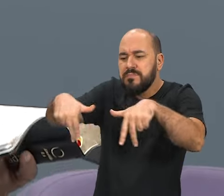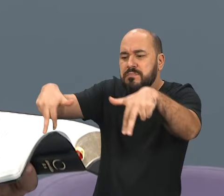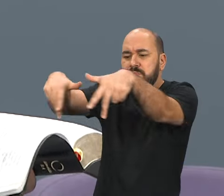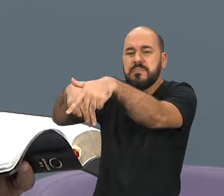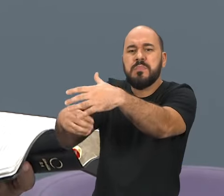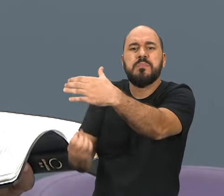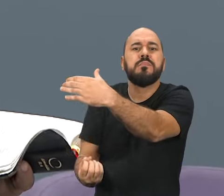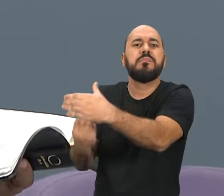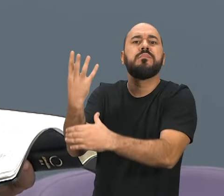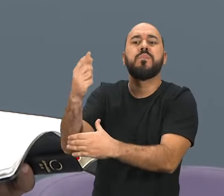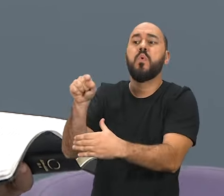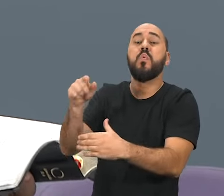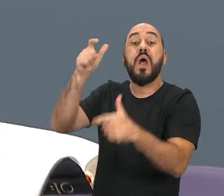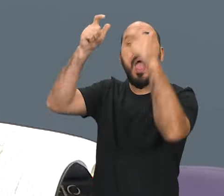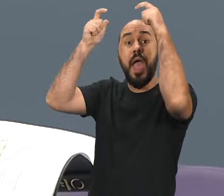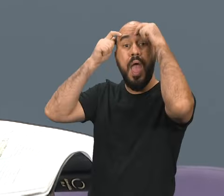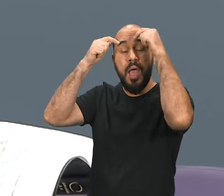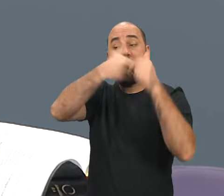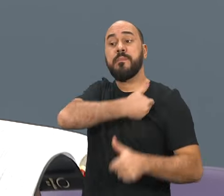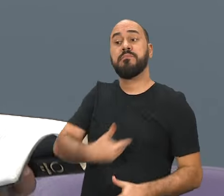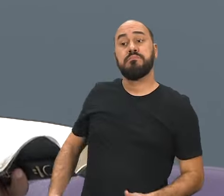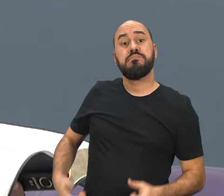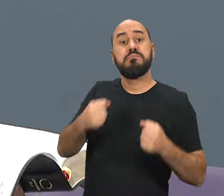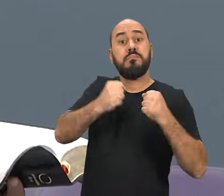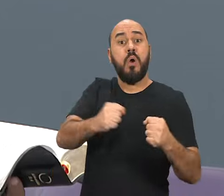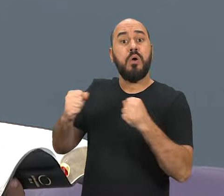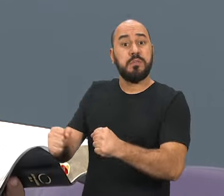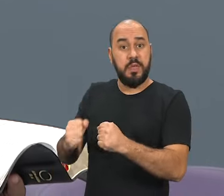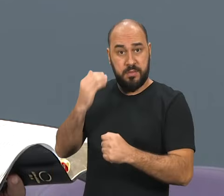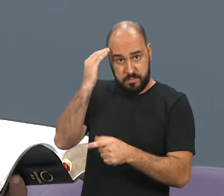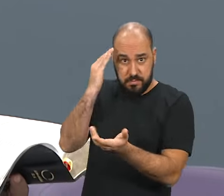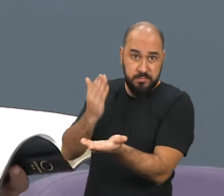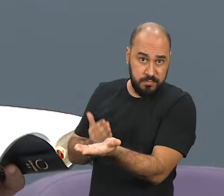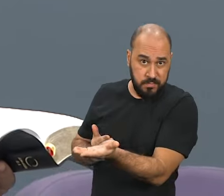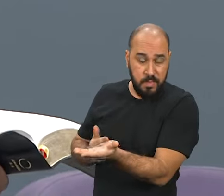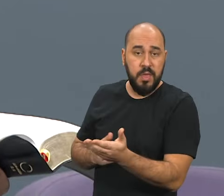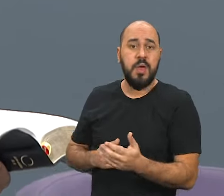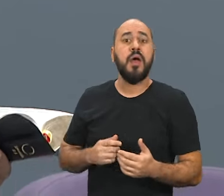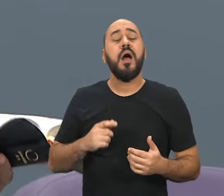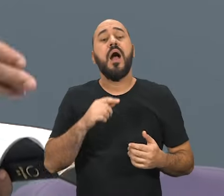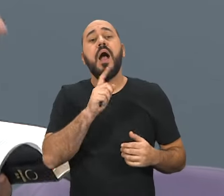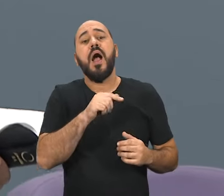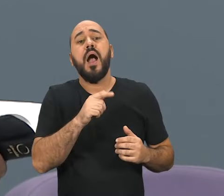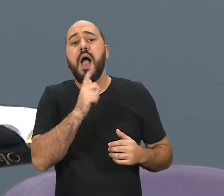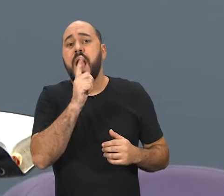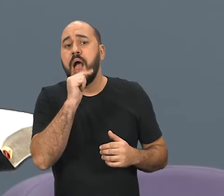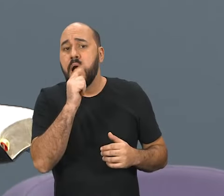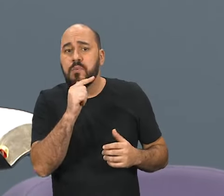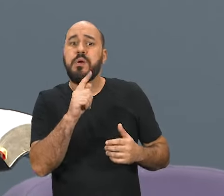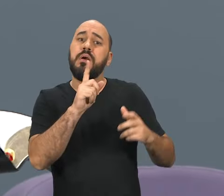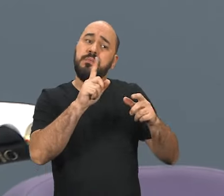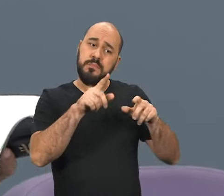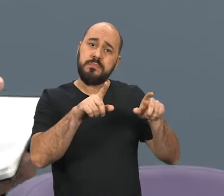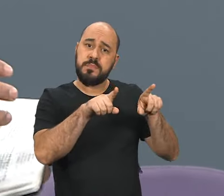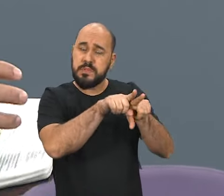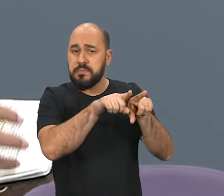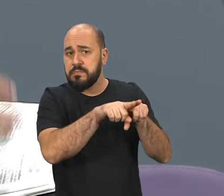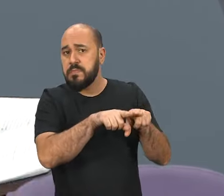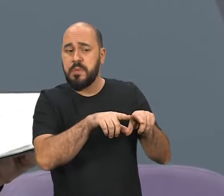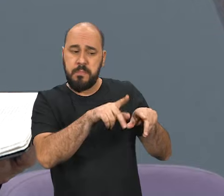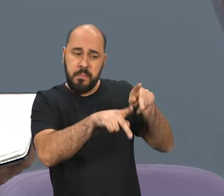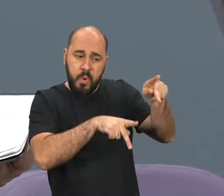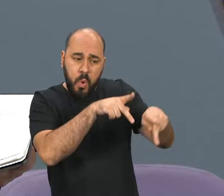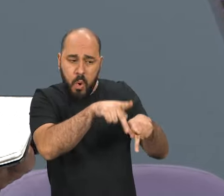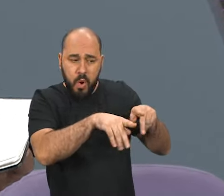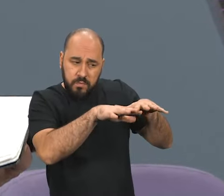um reino poderoso. Porque a besta é um animal, animal significa rei ou reino. Então uma besta que sai